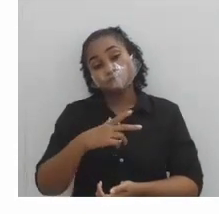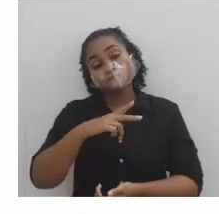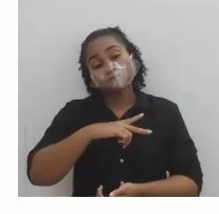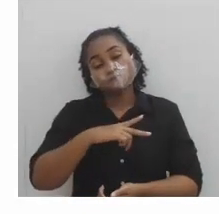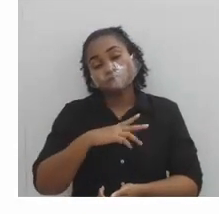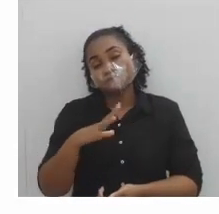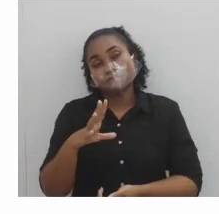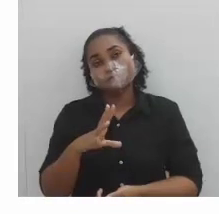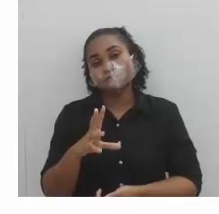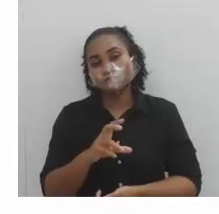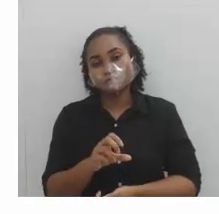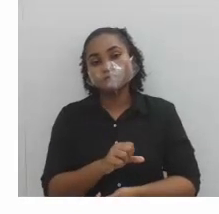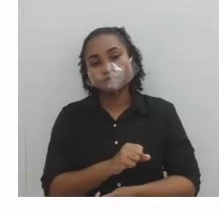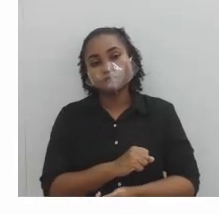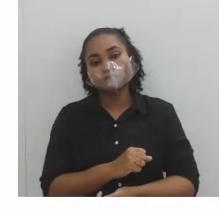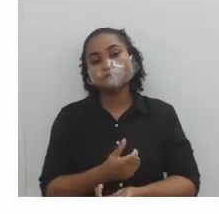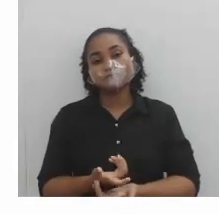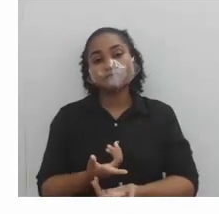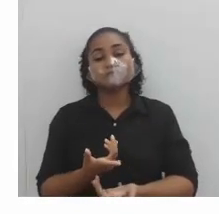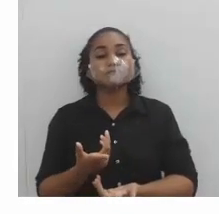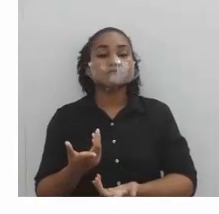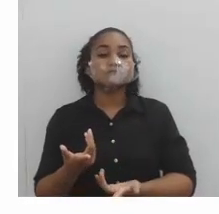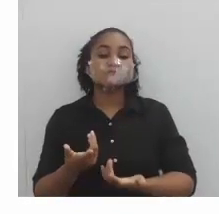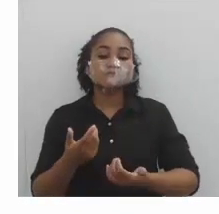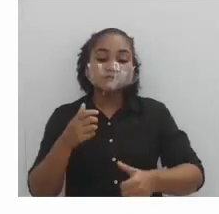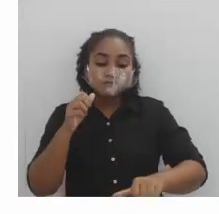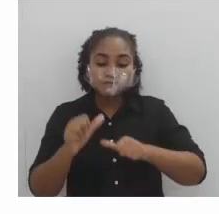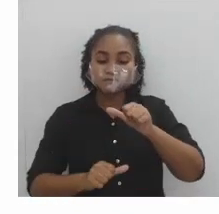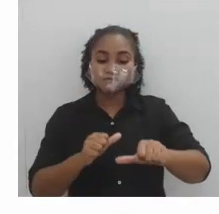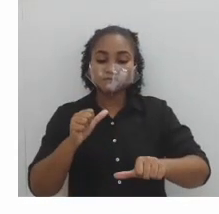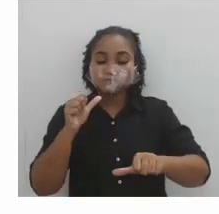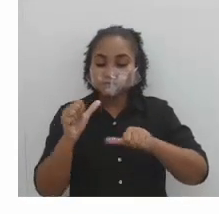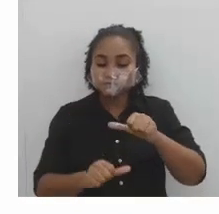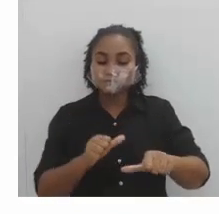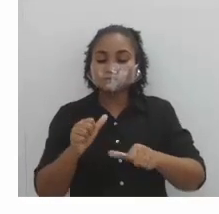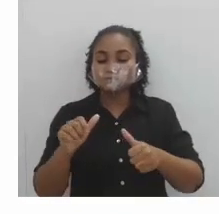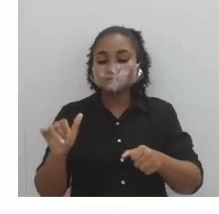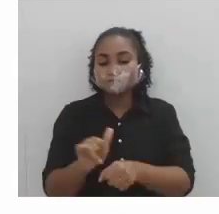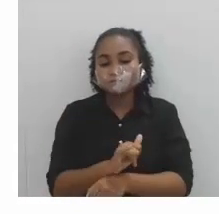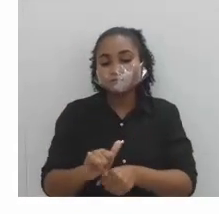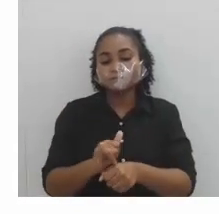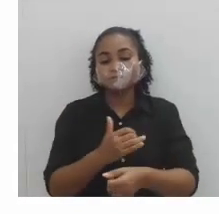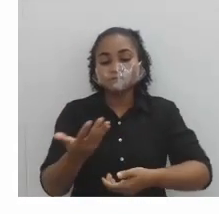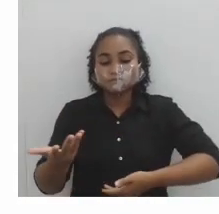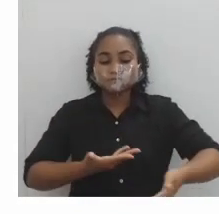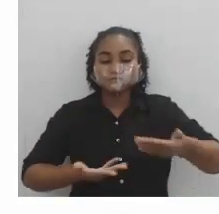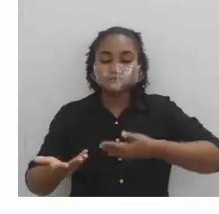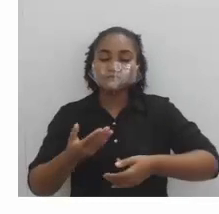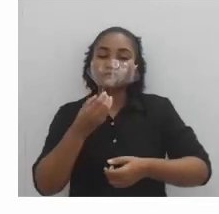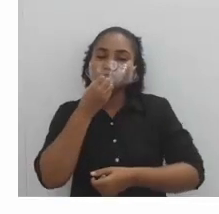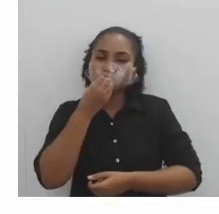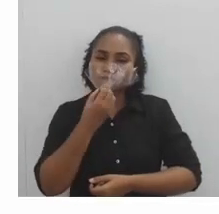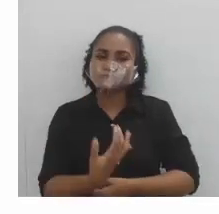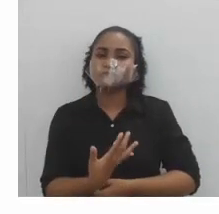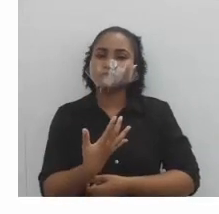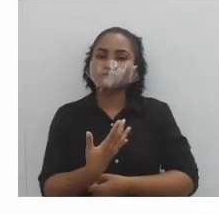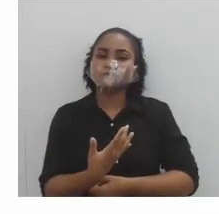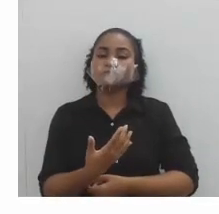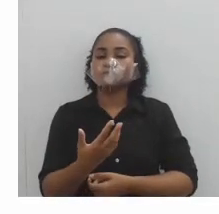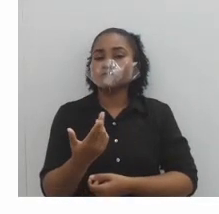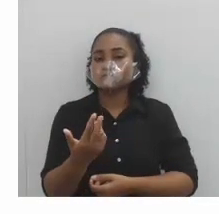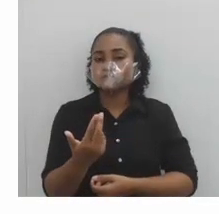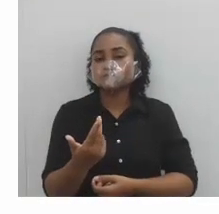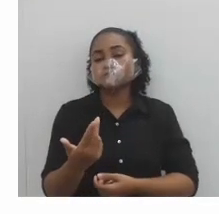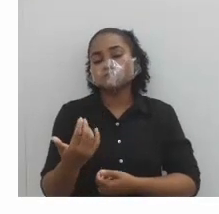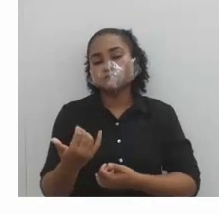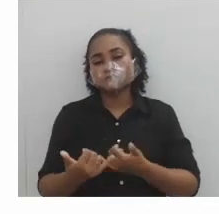muito fã, de você criar e recriar as regras, de interagir bem, o mesmo jogo ele